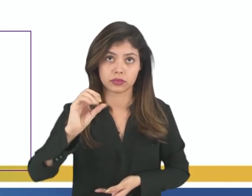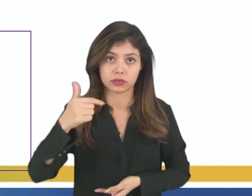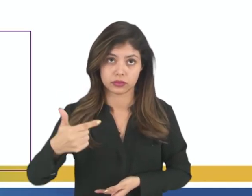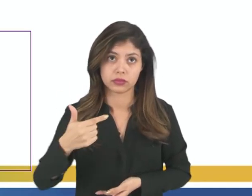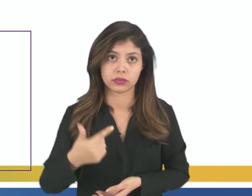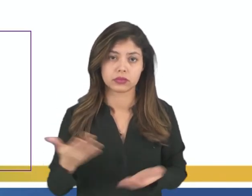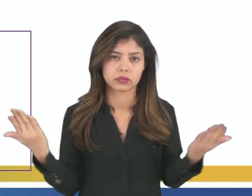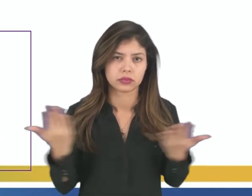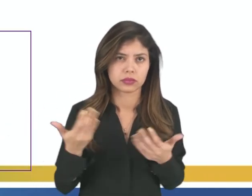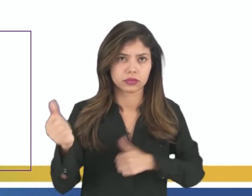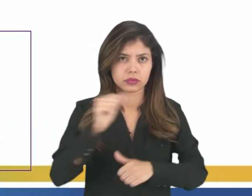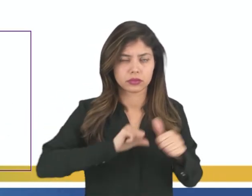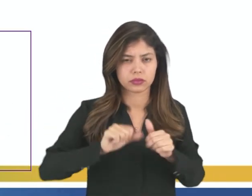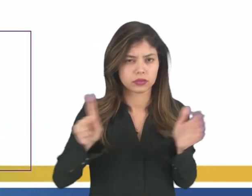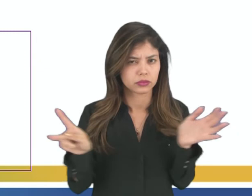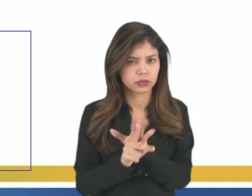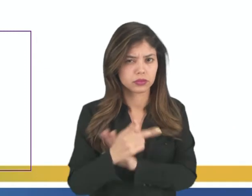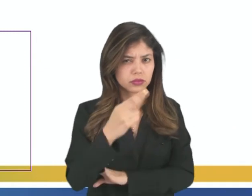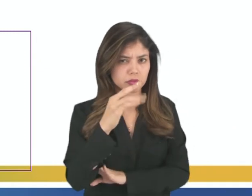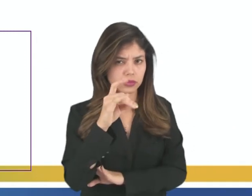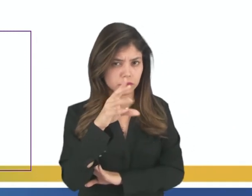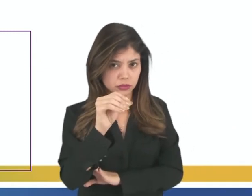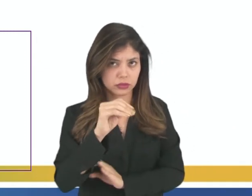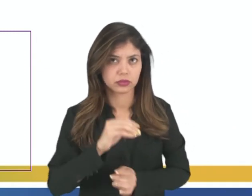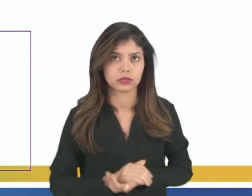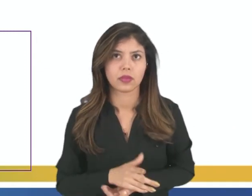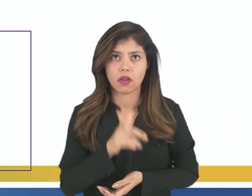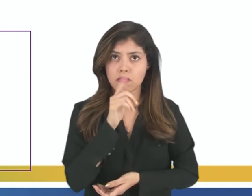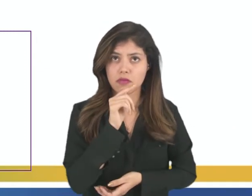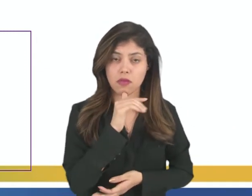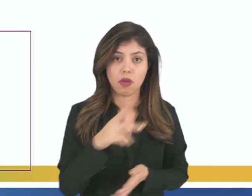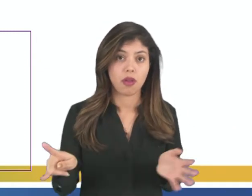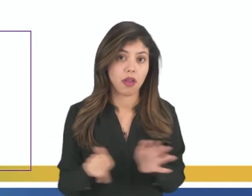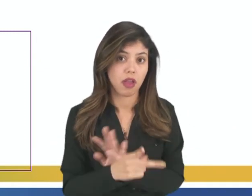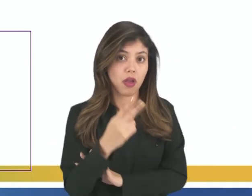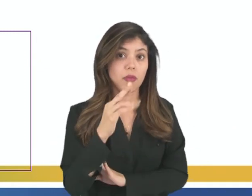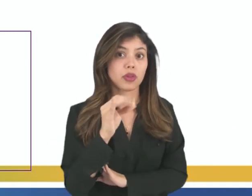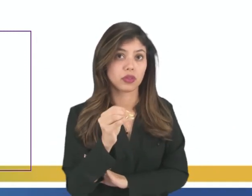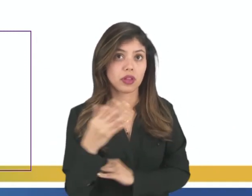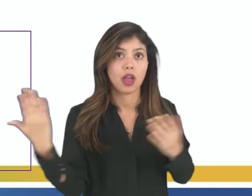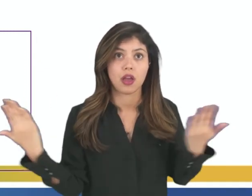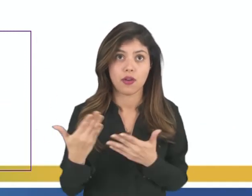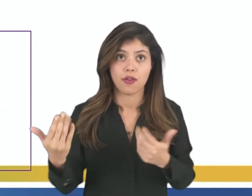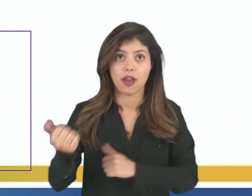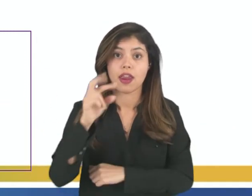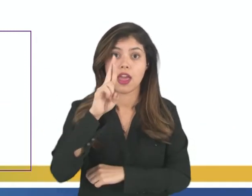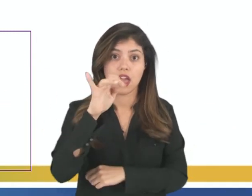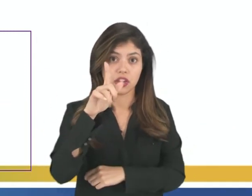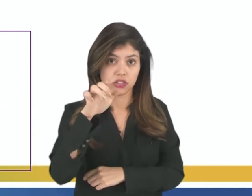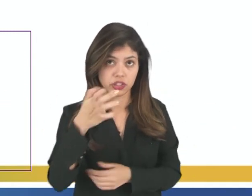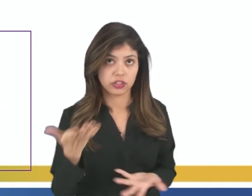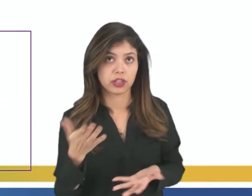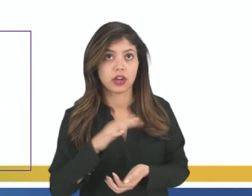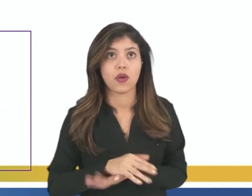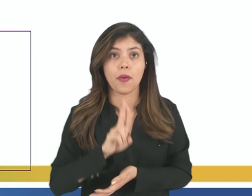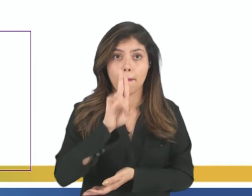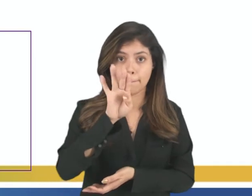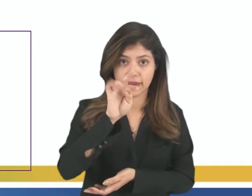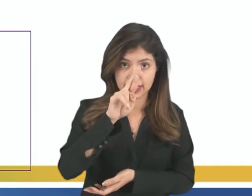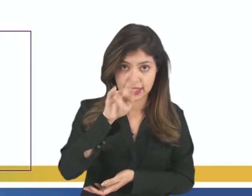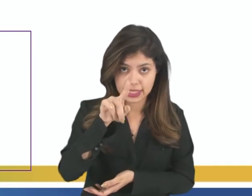virou produto. A água era produto, agora ela virou reagente. O benzeno,